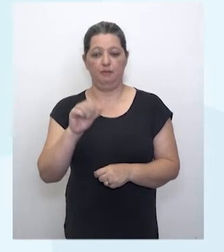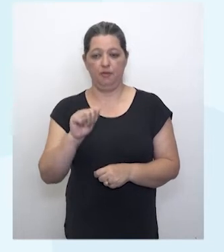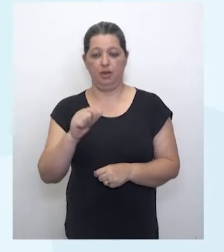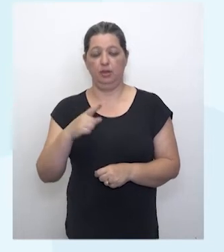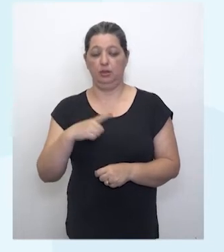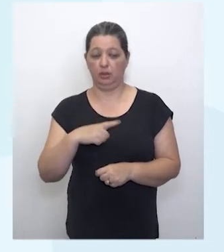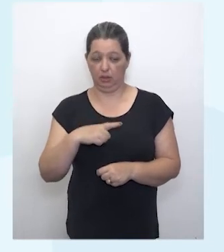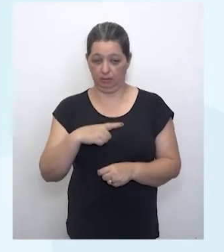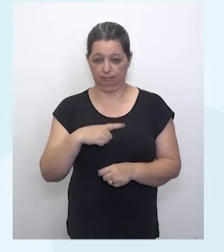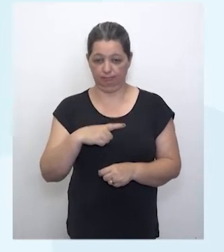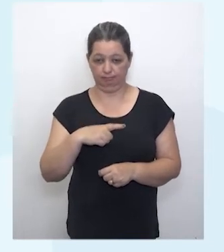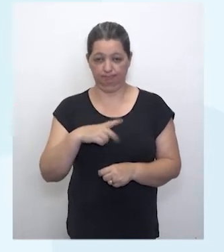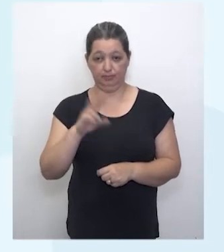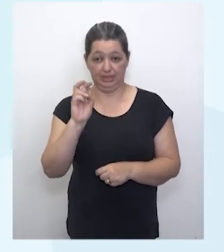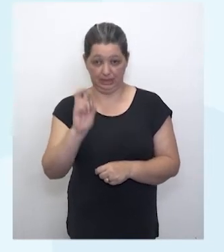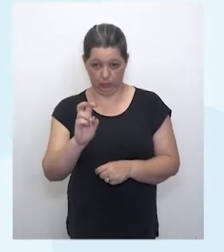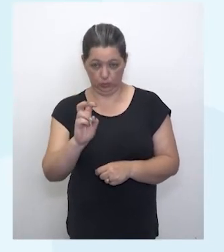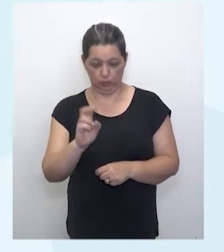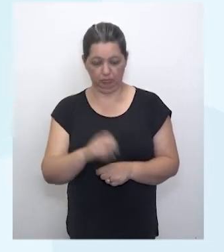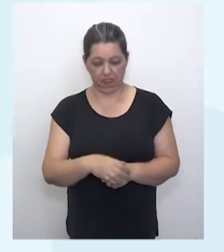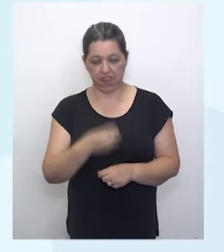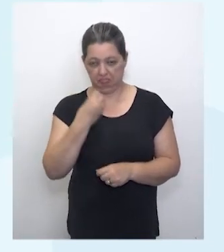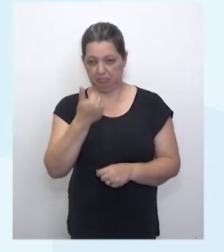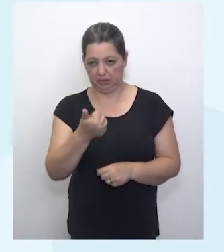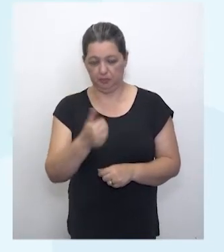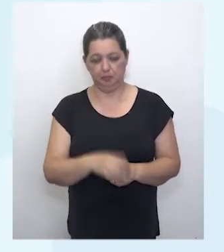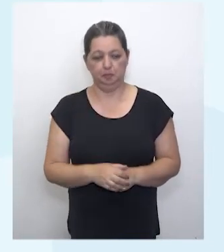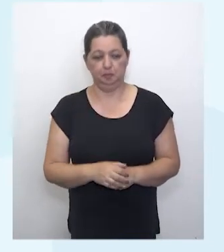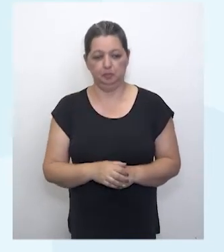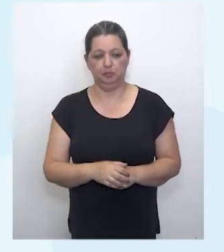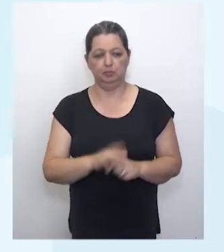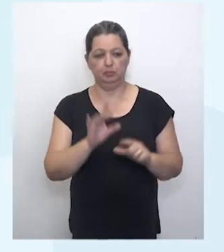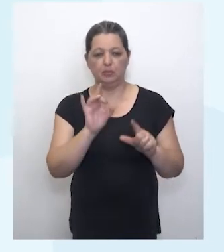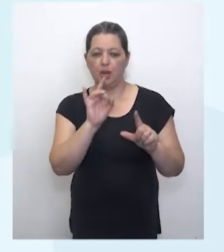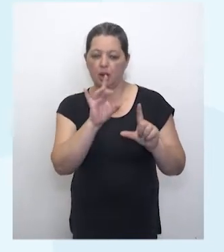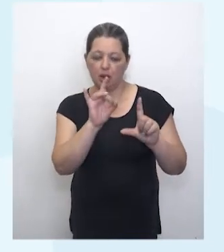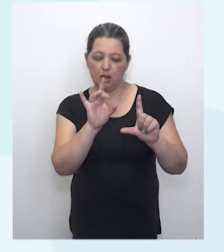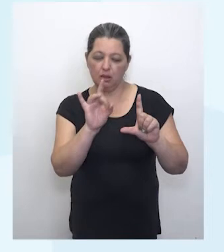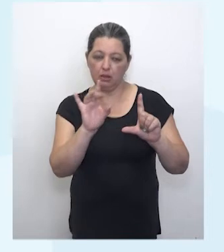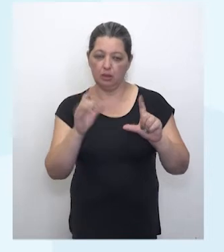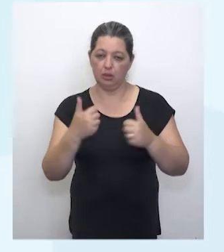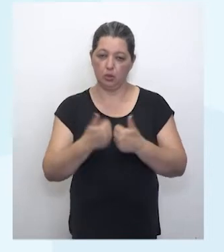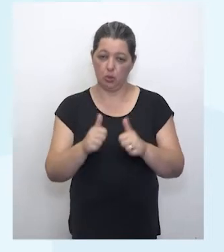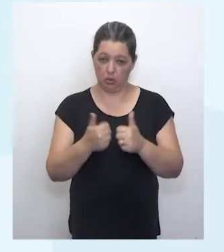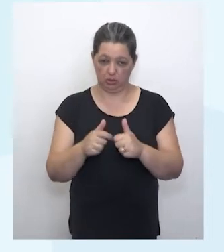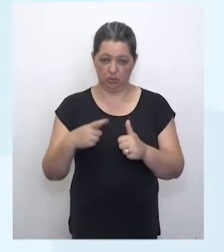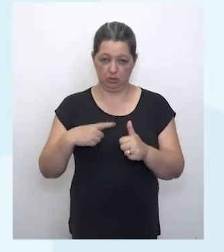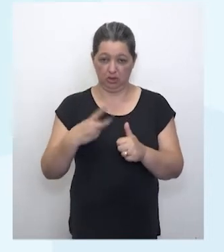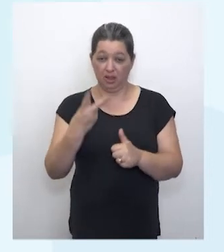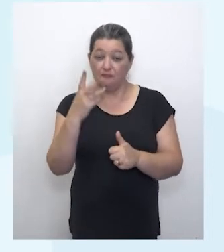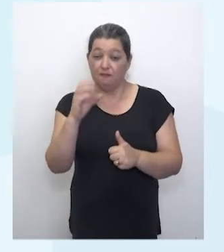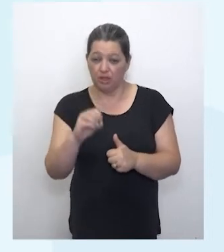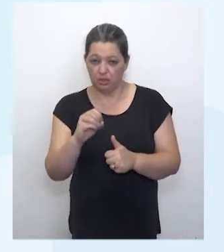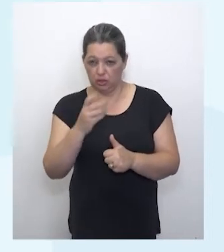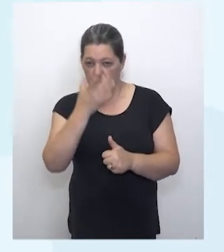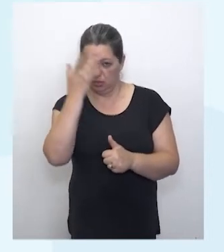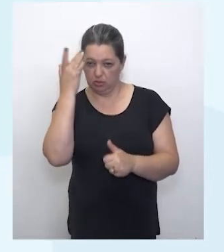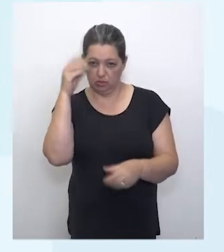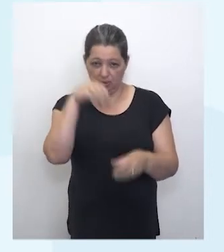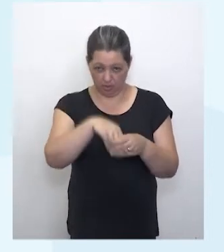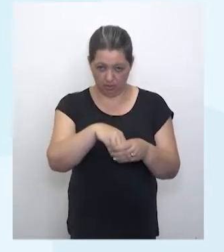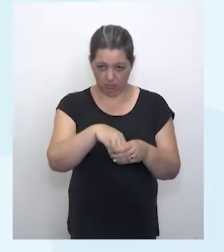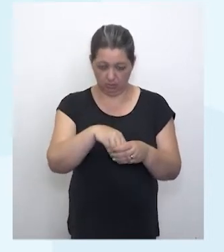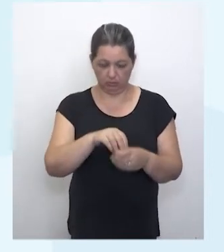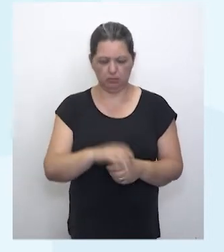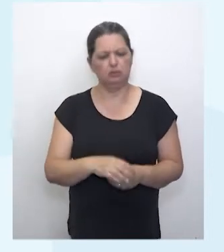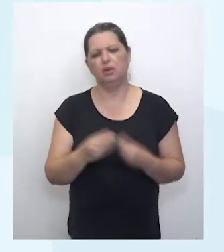Eva tem 5. Muito bem. Cada um desses ônibus tem 20 pessoas. Ah, tá. Então,